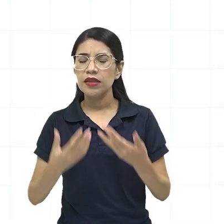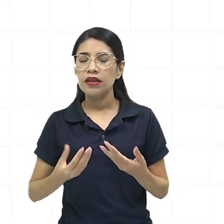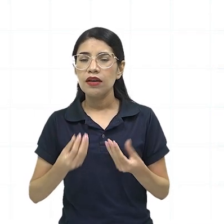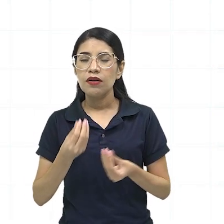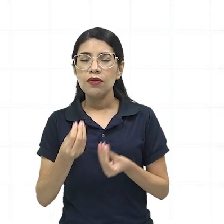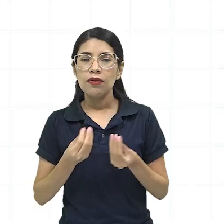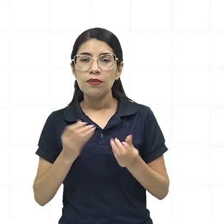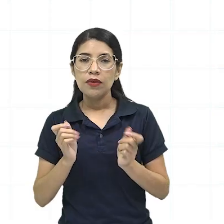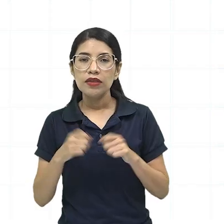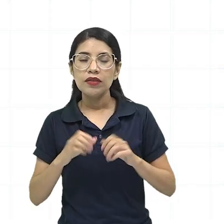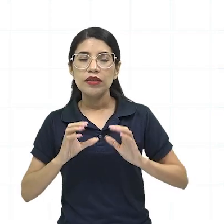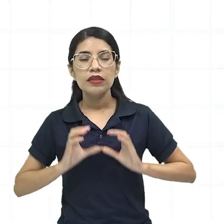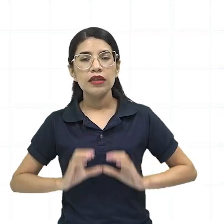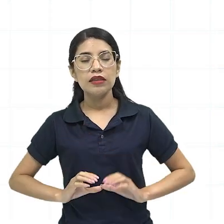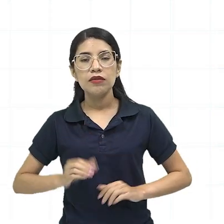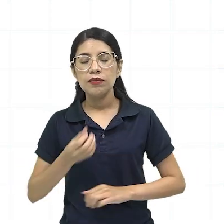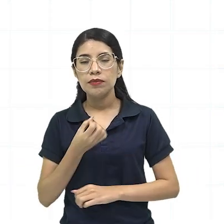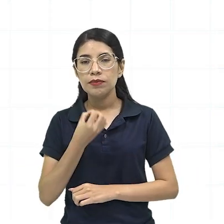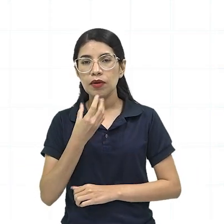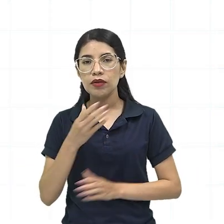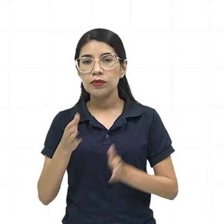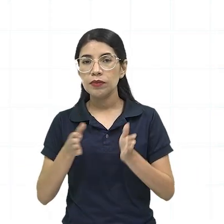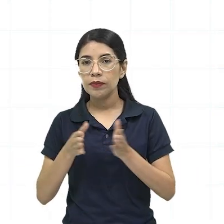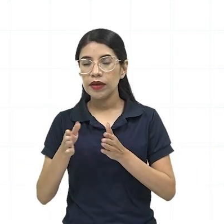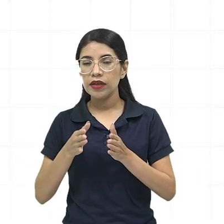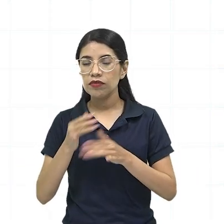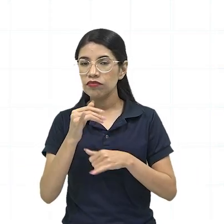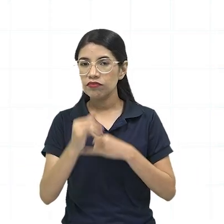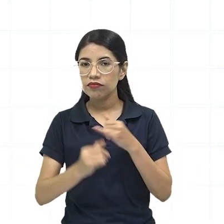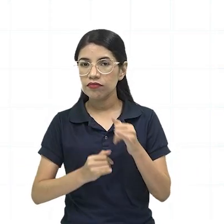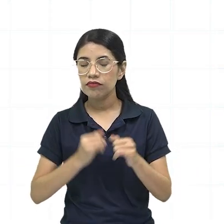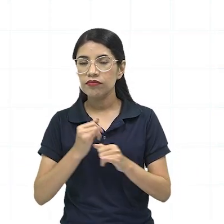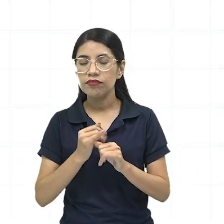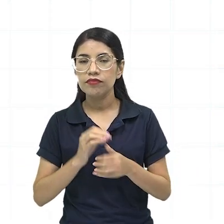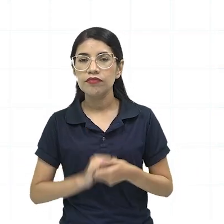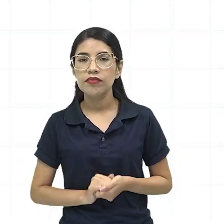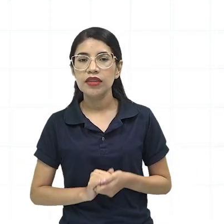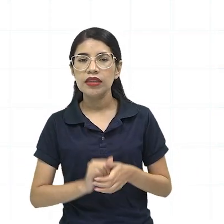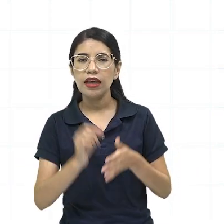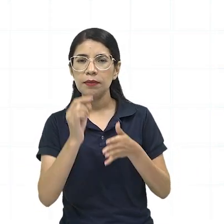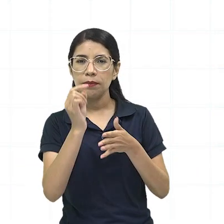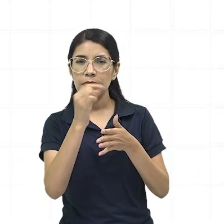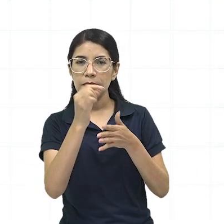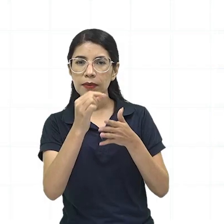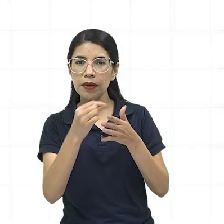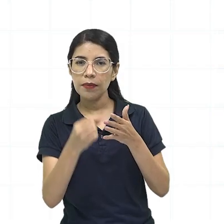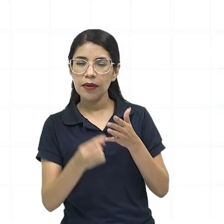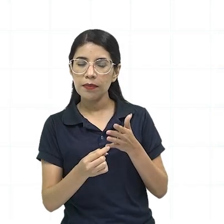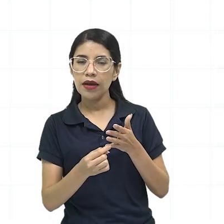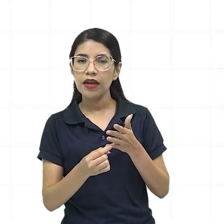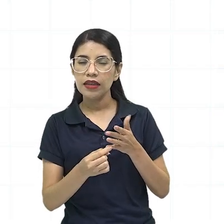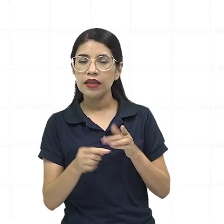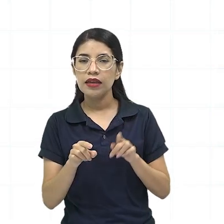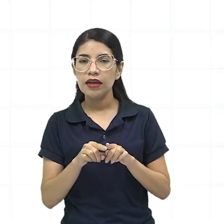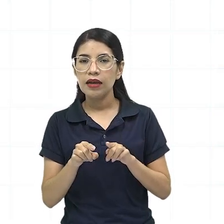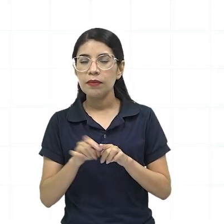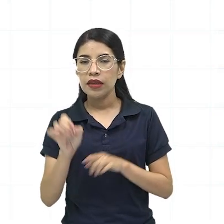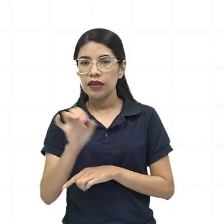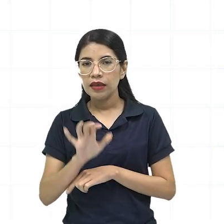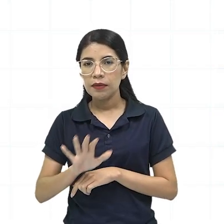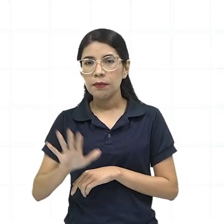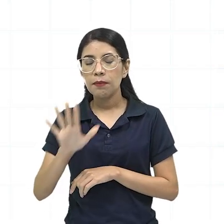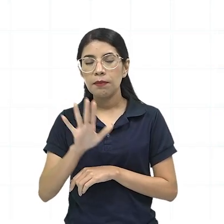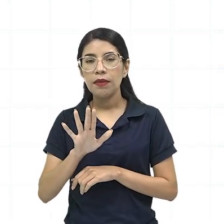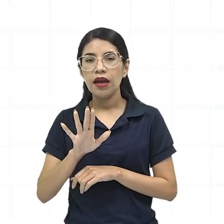para ser um bom cidadão nessa era digital. Numerado, nós temos ali imagem, nós temos